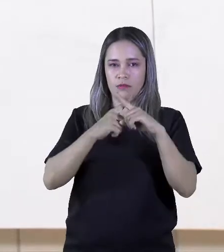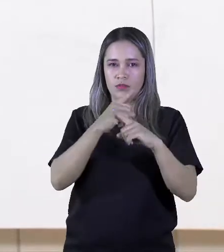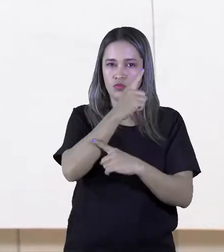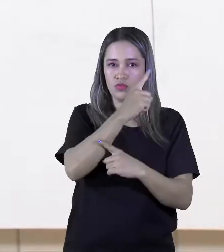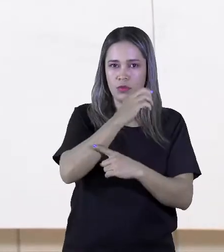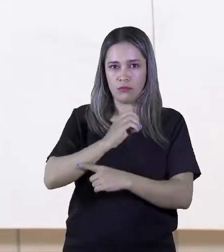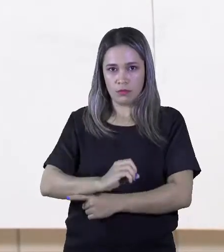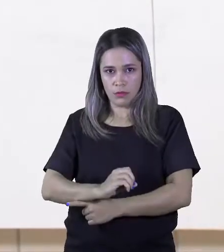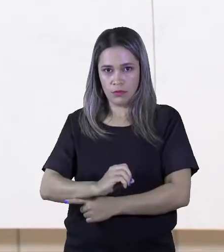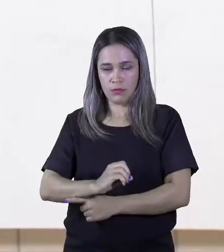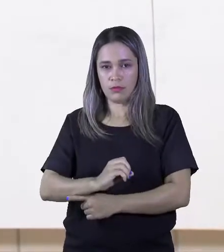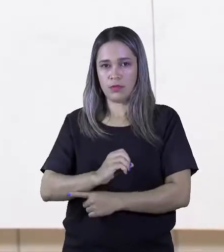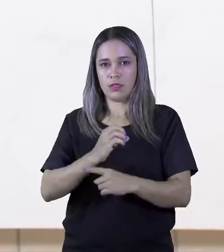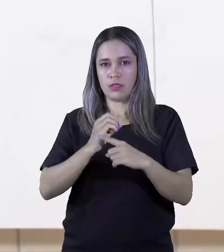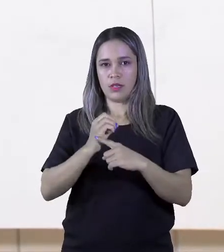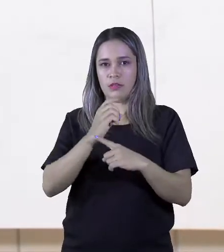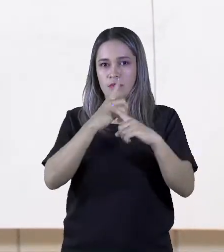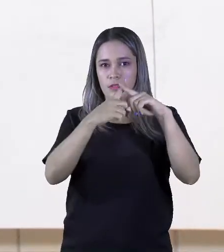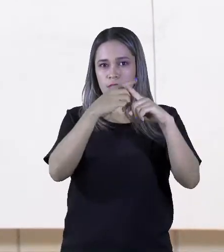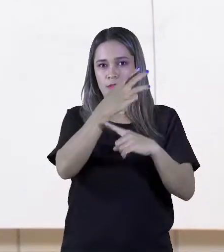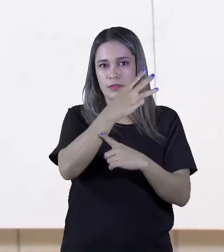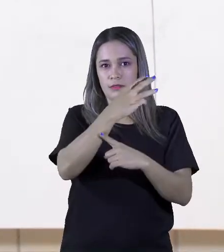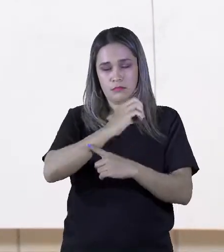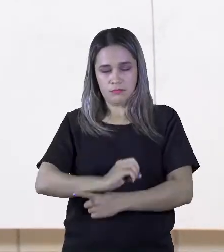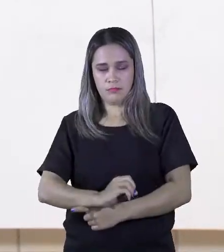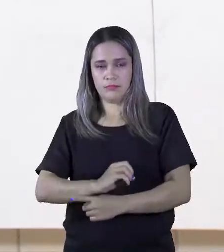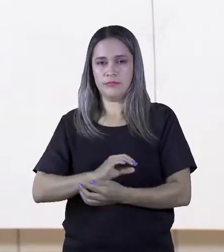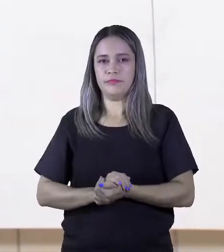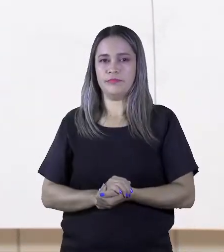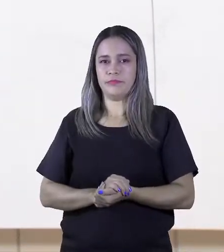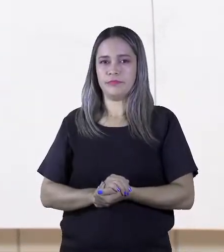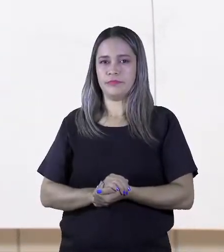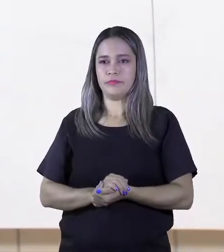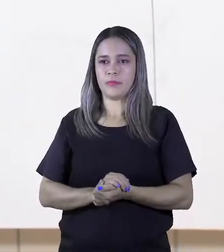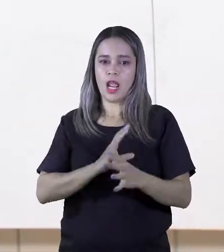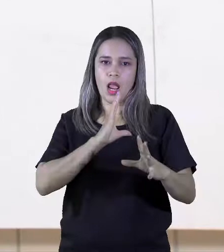0. 0 vezes 3, 0.